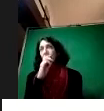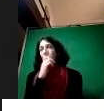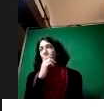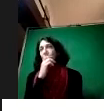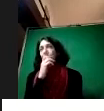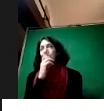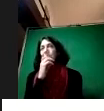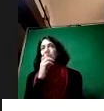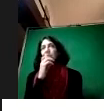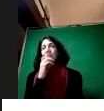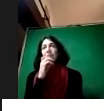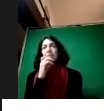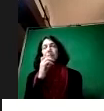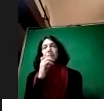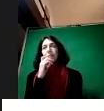só